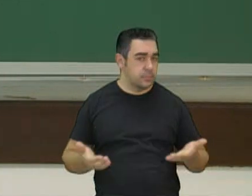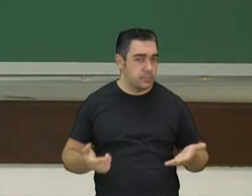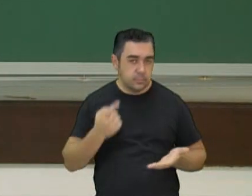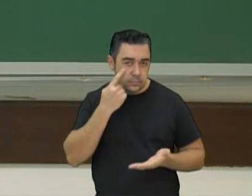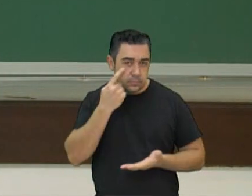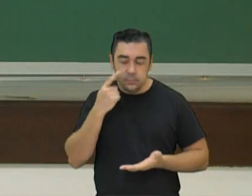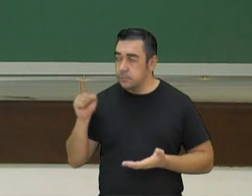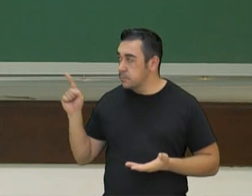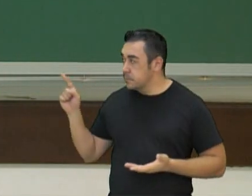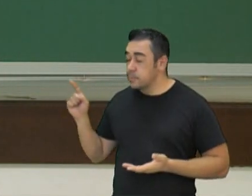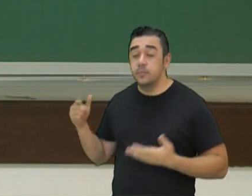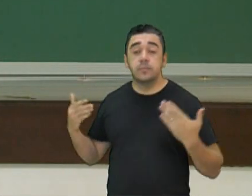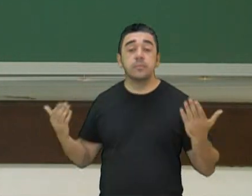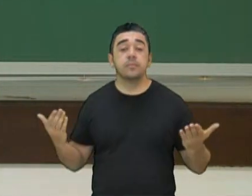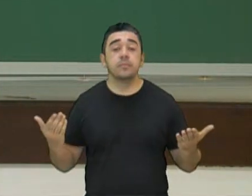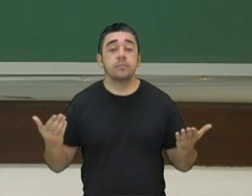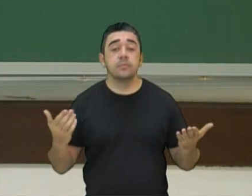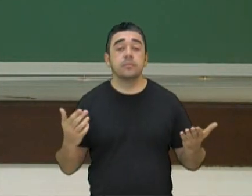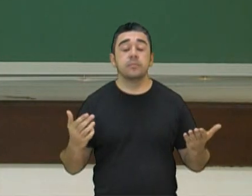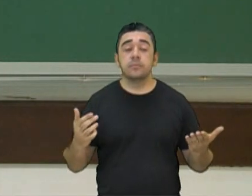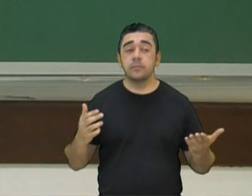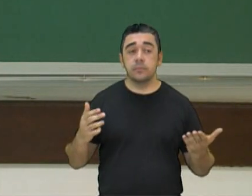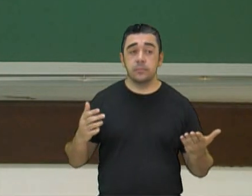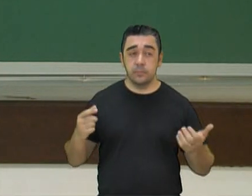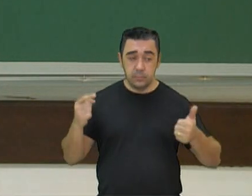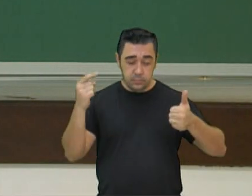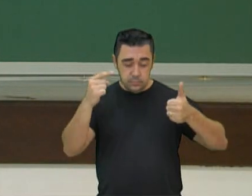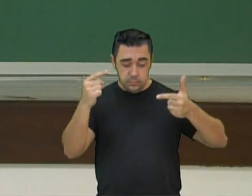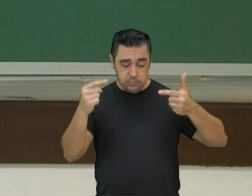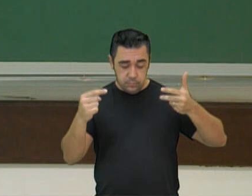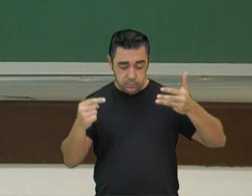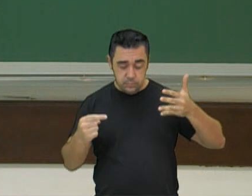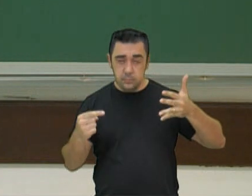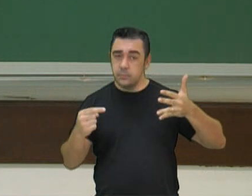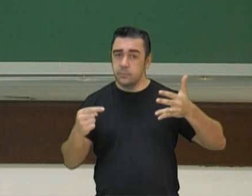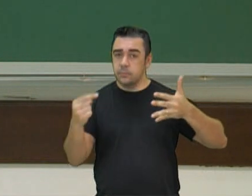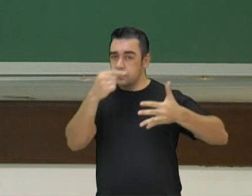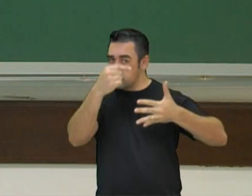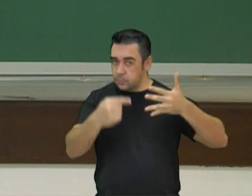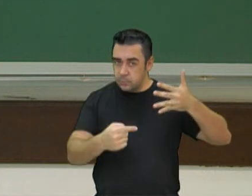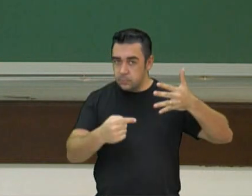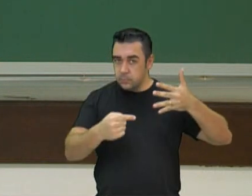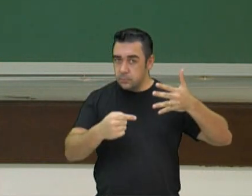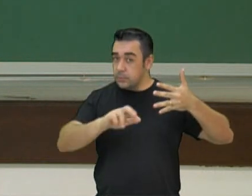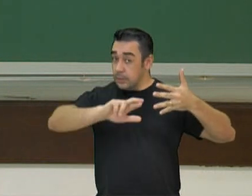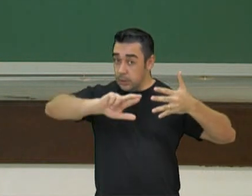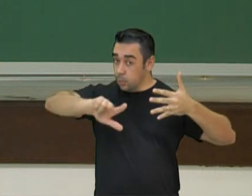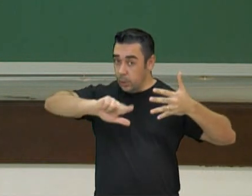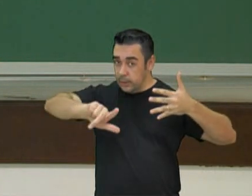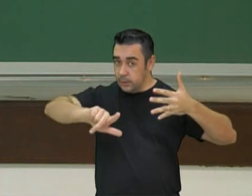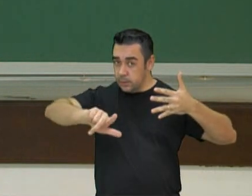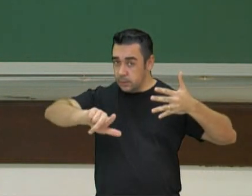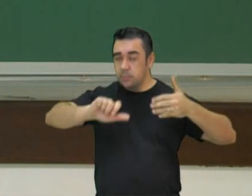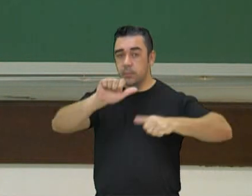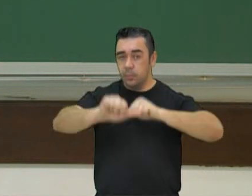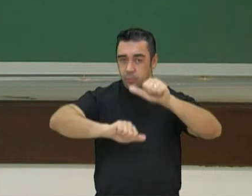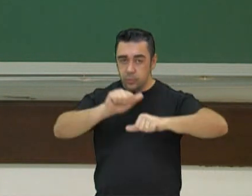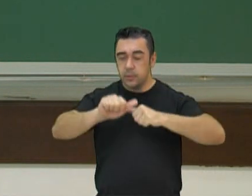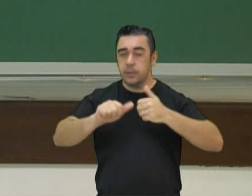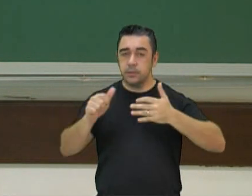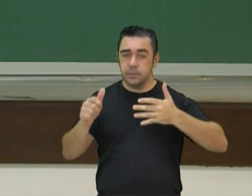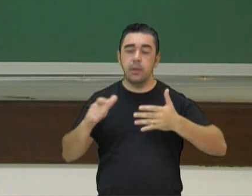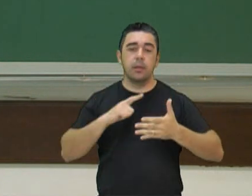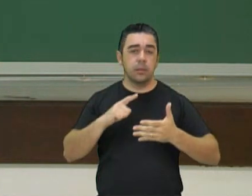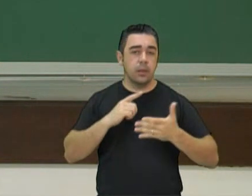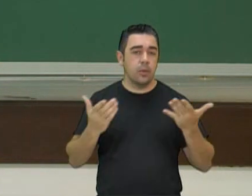Vamos lá, então, qual das opções aqui, das mudanças, não é uma mudança trazida pela